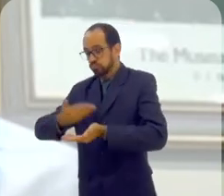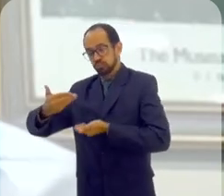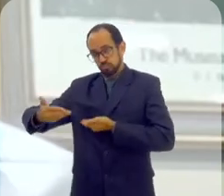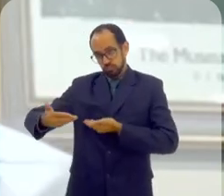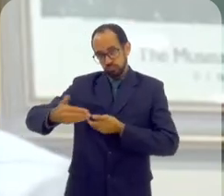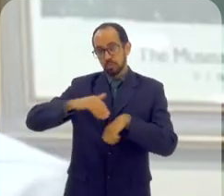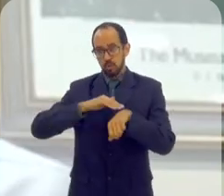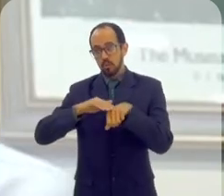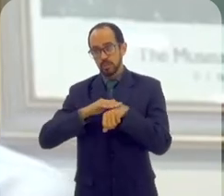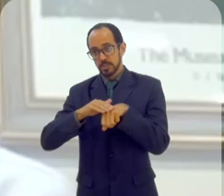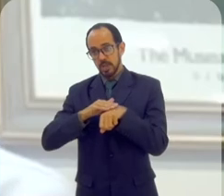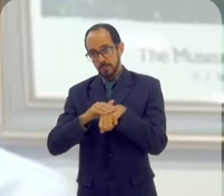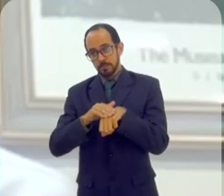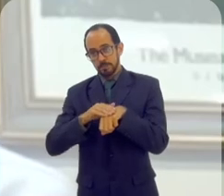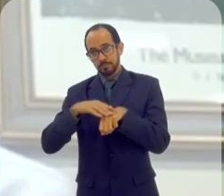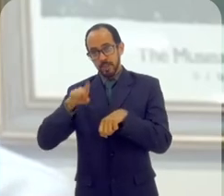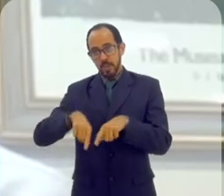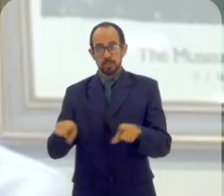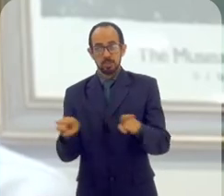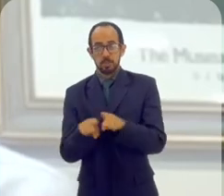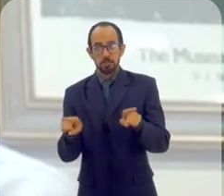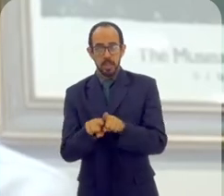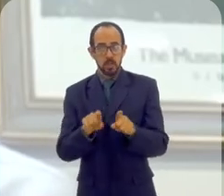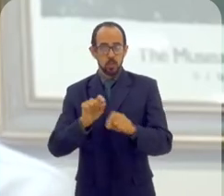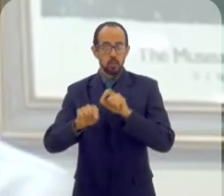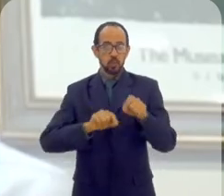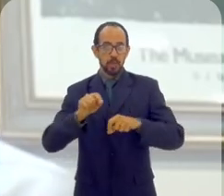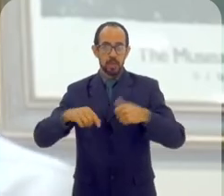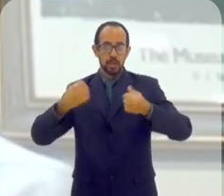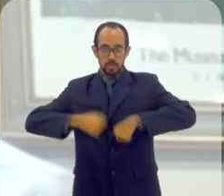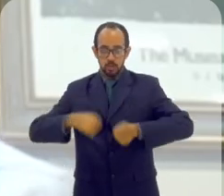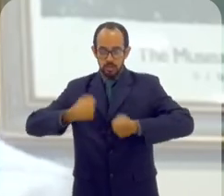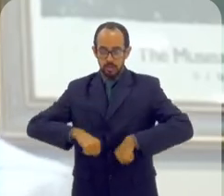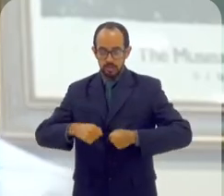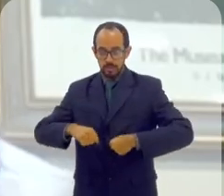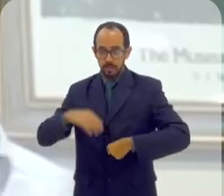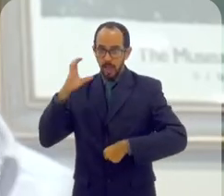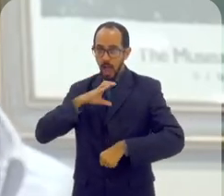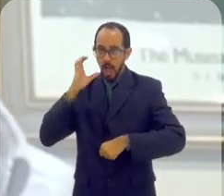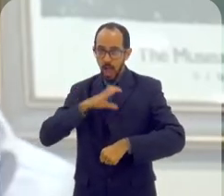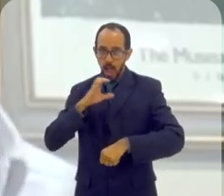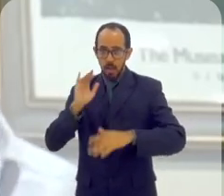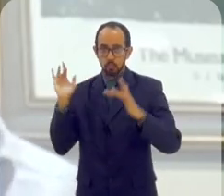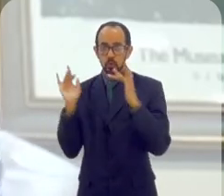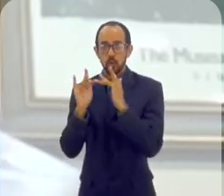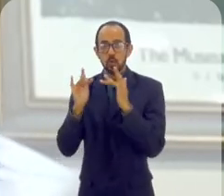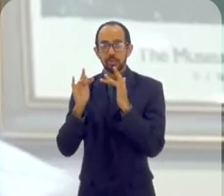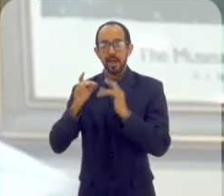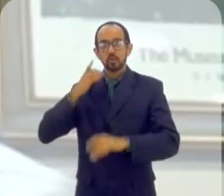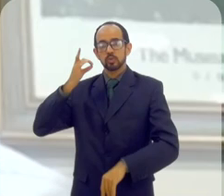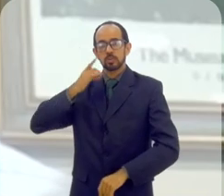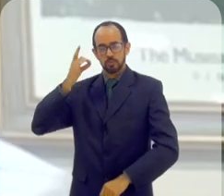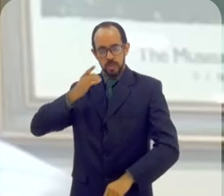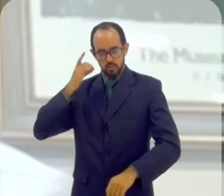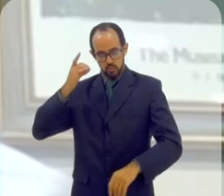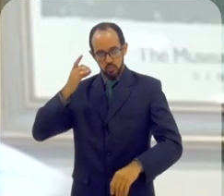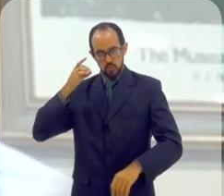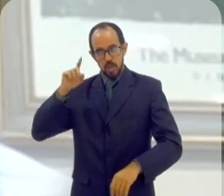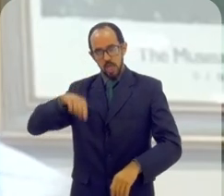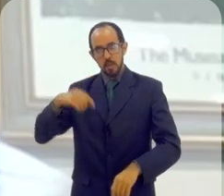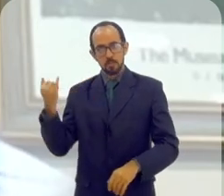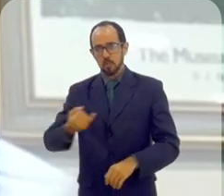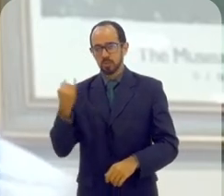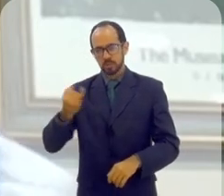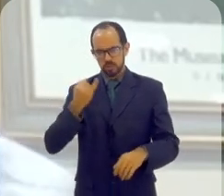conversar é uma maneira de nossas demandas chegarem mais rápido ao Deputado então